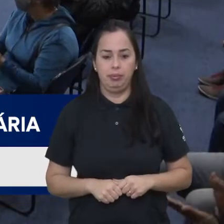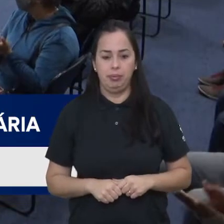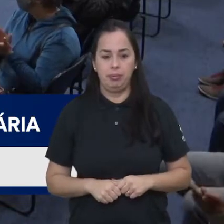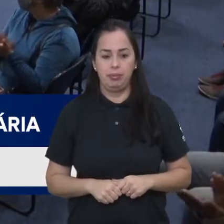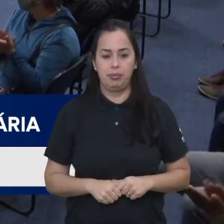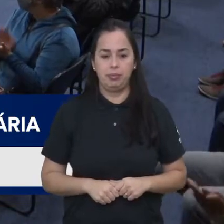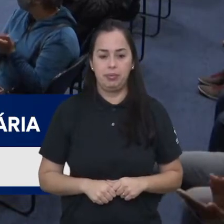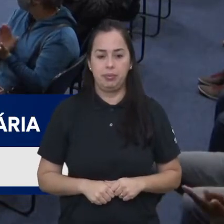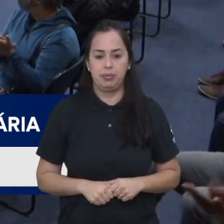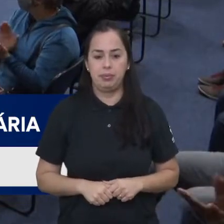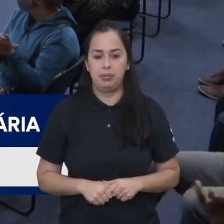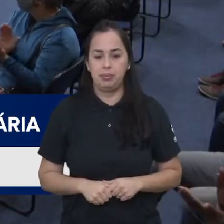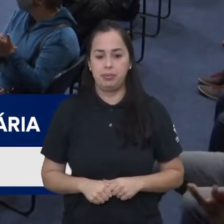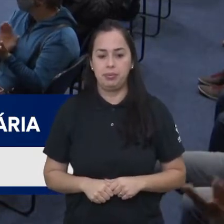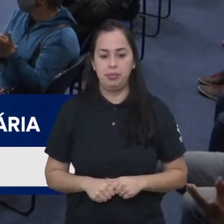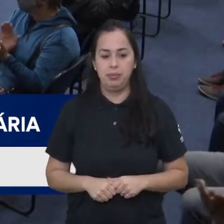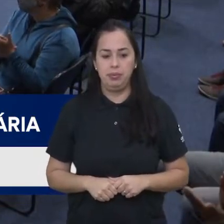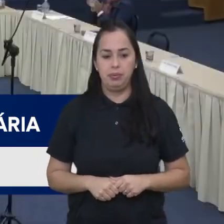Obrigado.